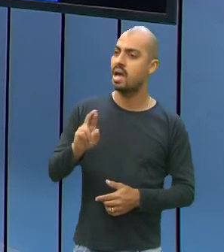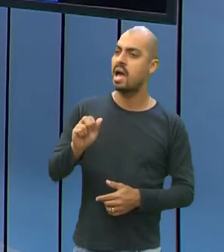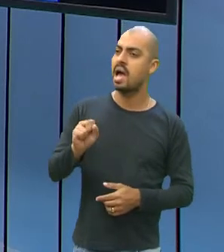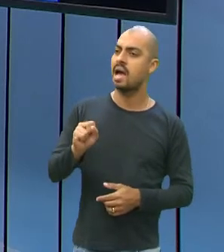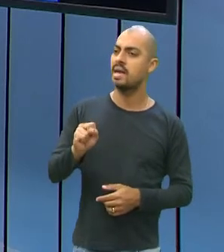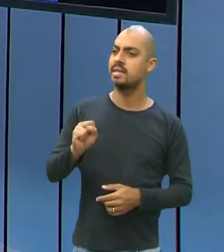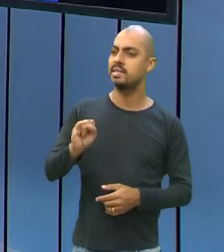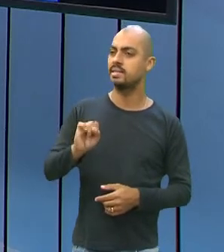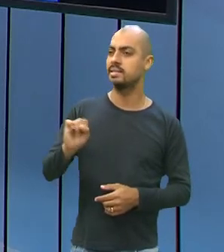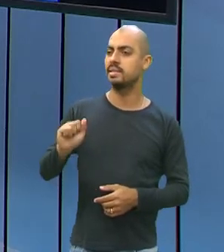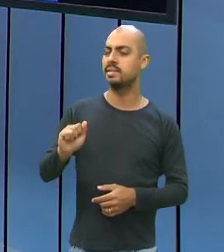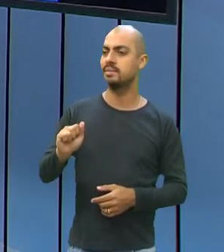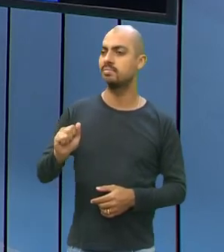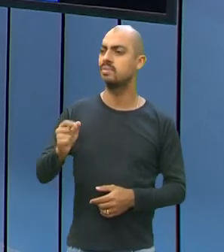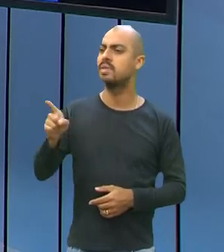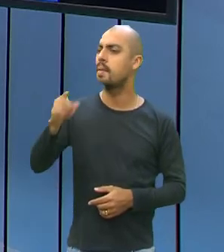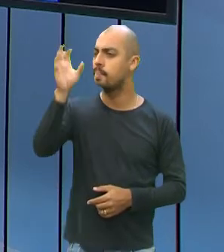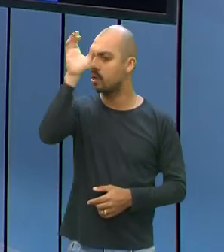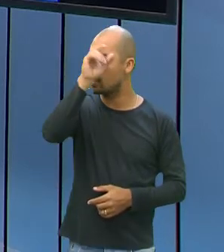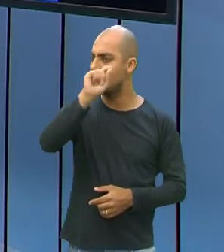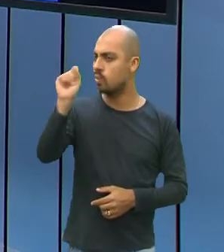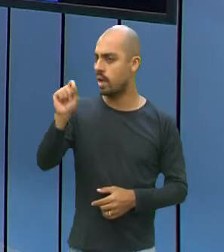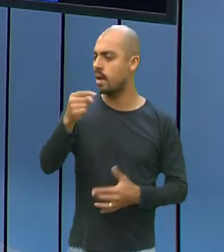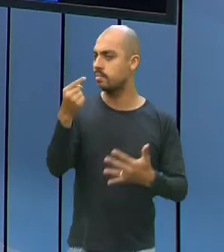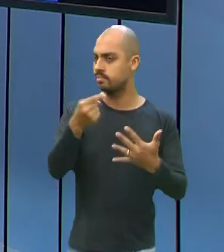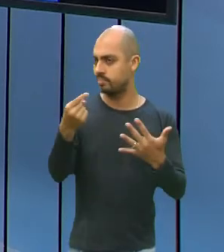fica dessa situação?